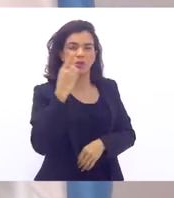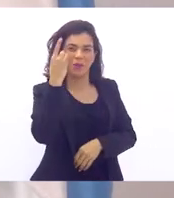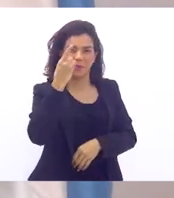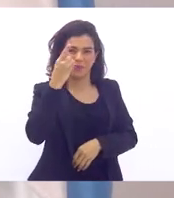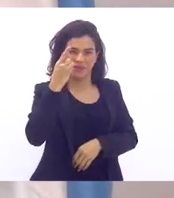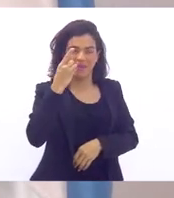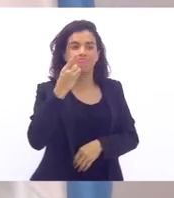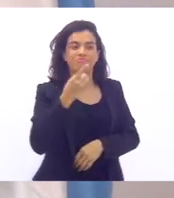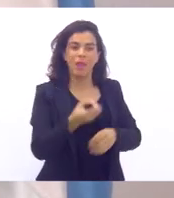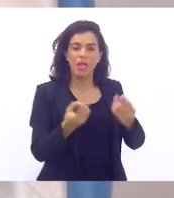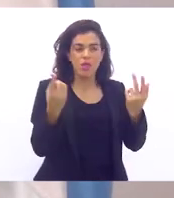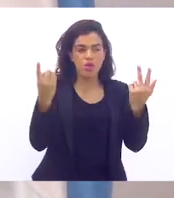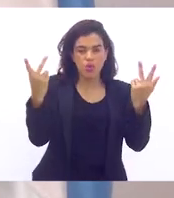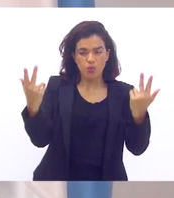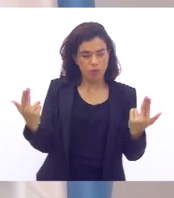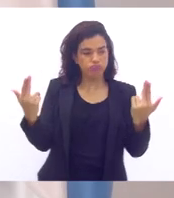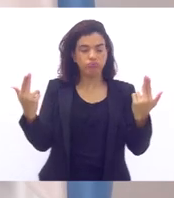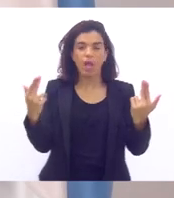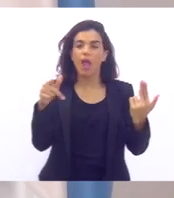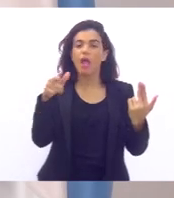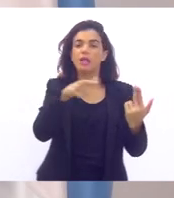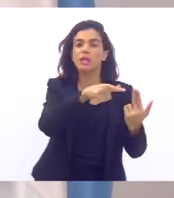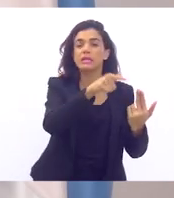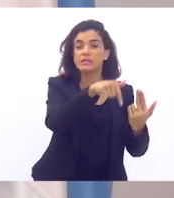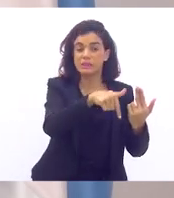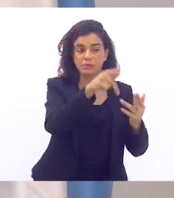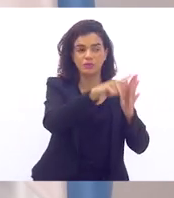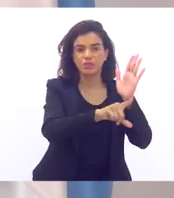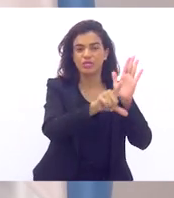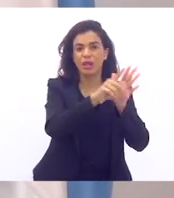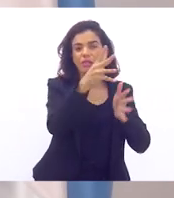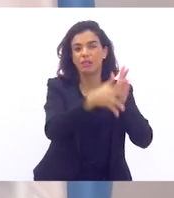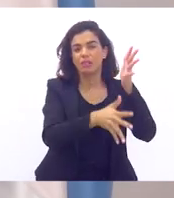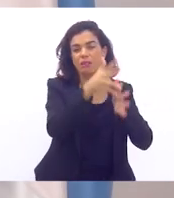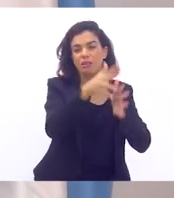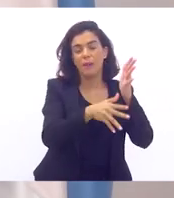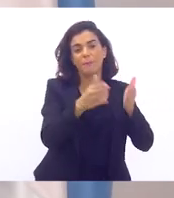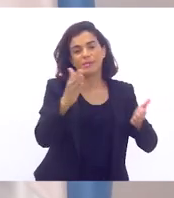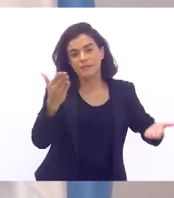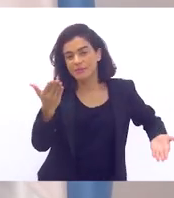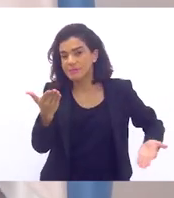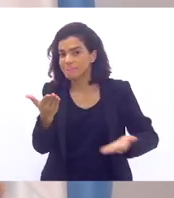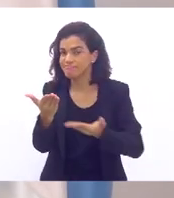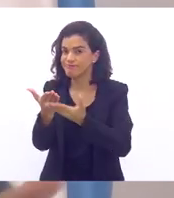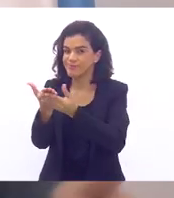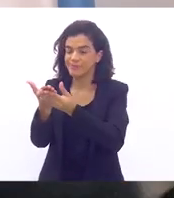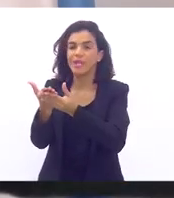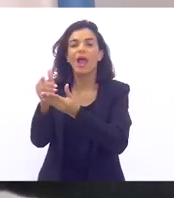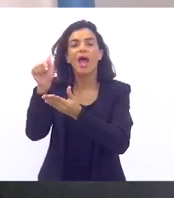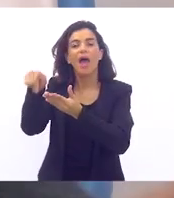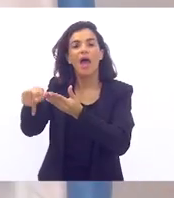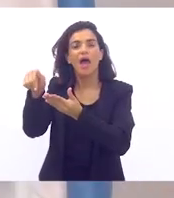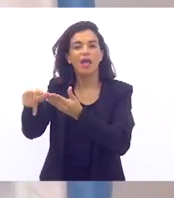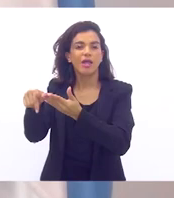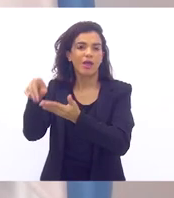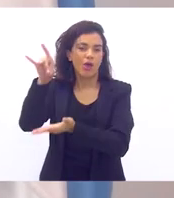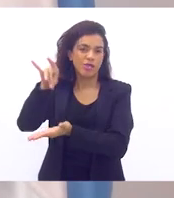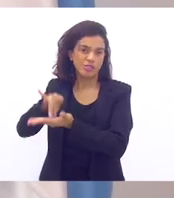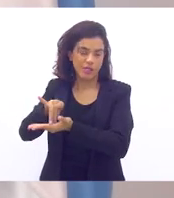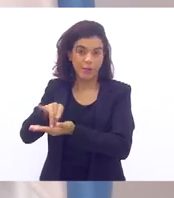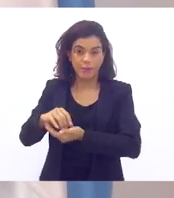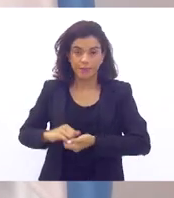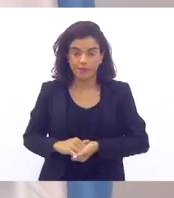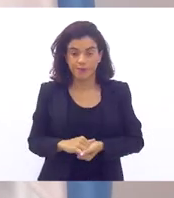similar esse projeto ele tá prejudicado porque ele tem que ser anexado ao original daquele autor